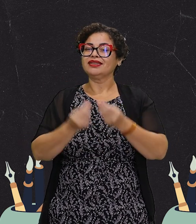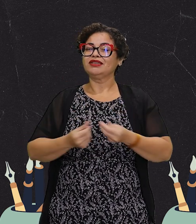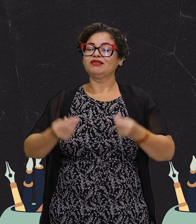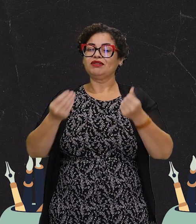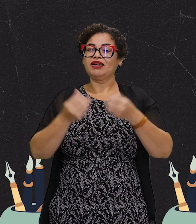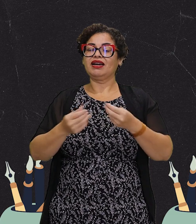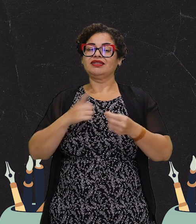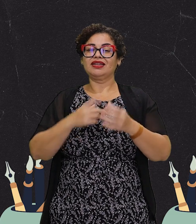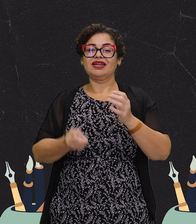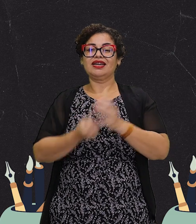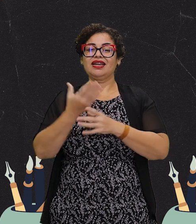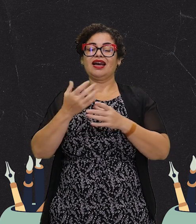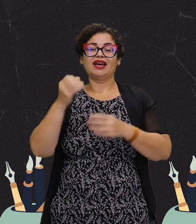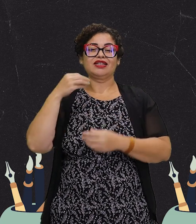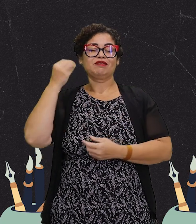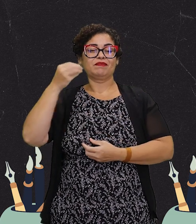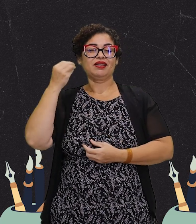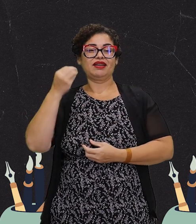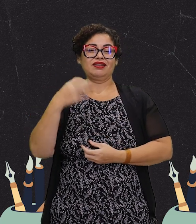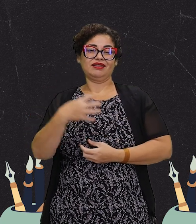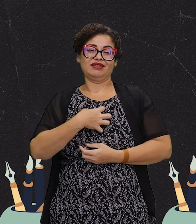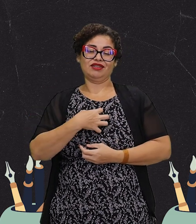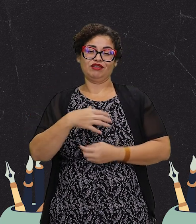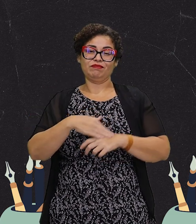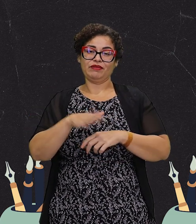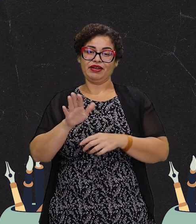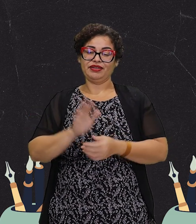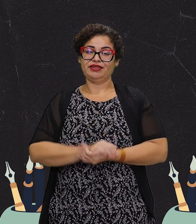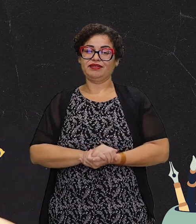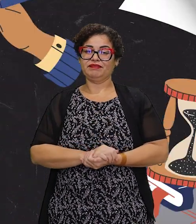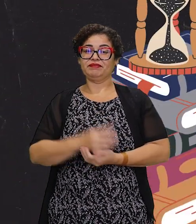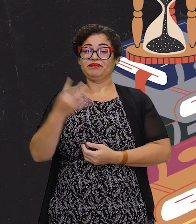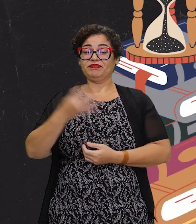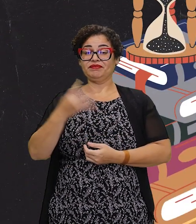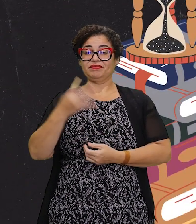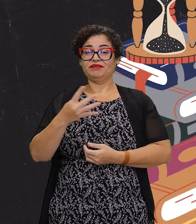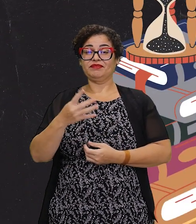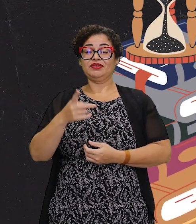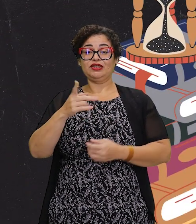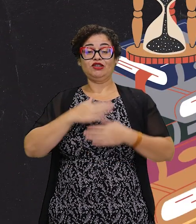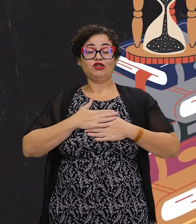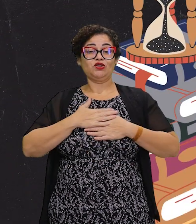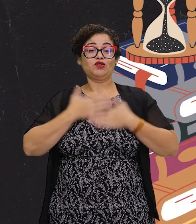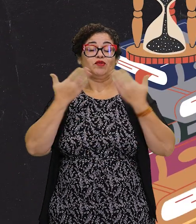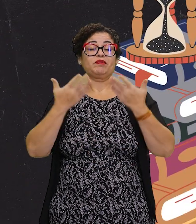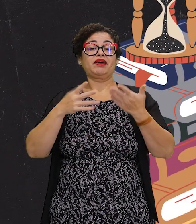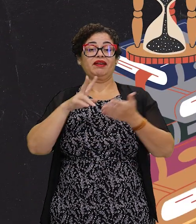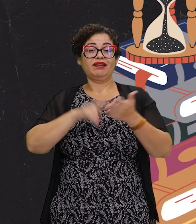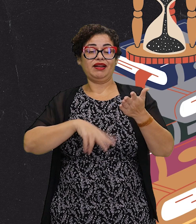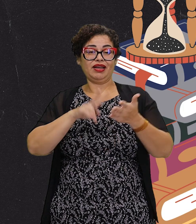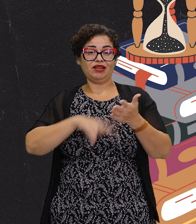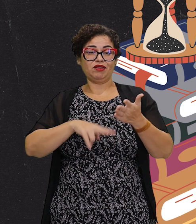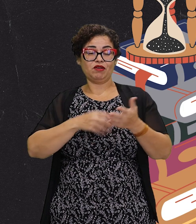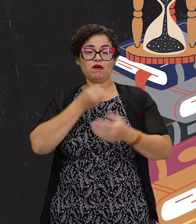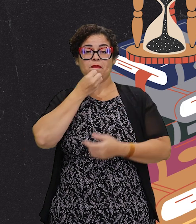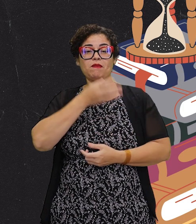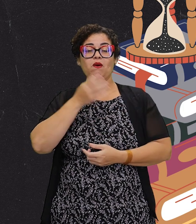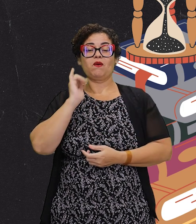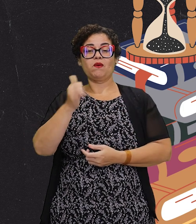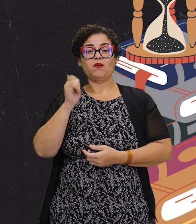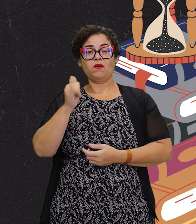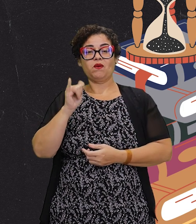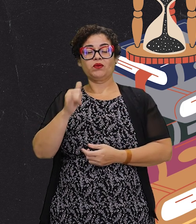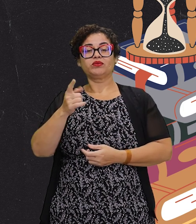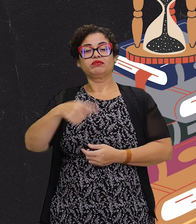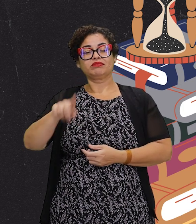detalhes sensoriais para criar uma experiência vivida. Quarto, surpreenda o leitor. Um